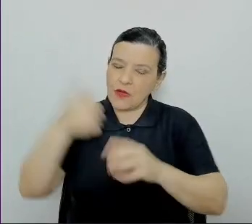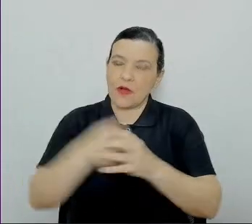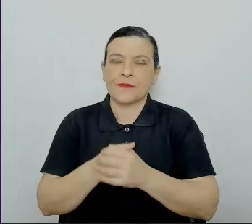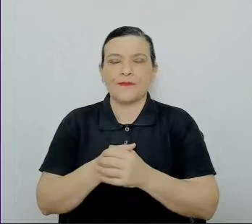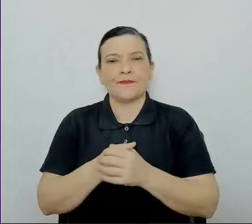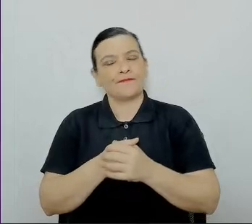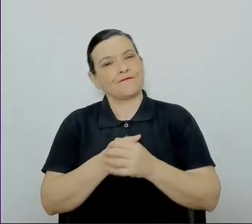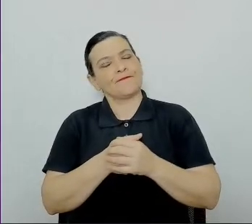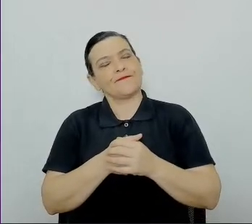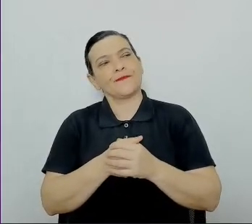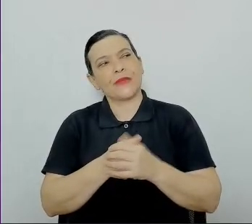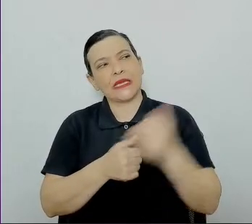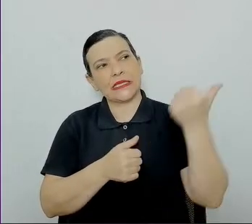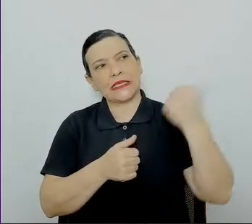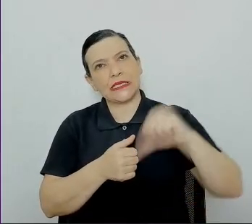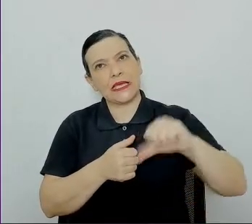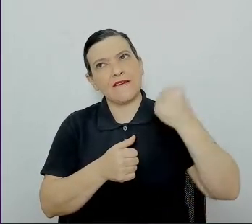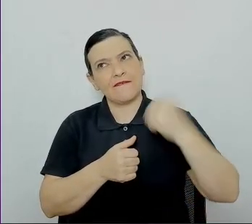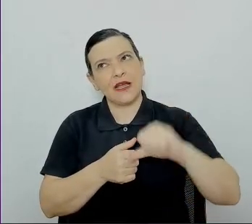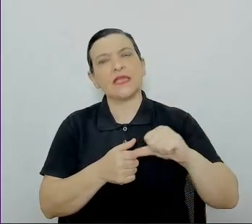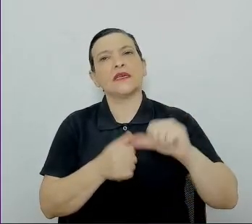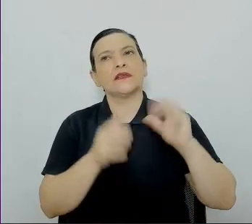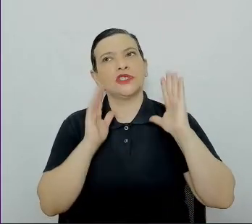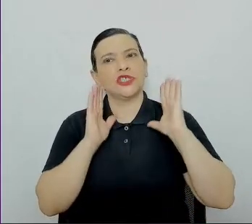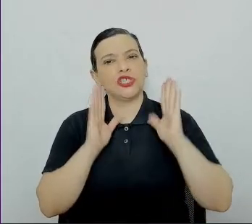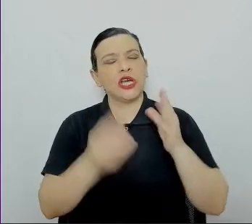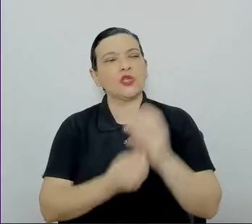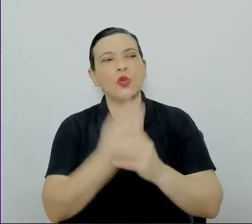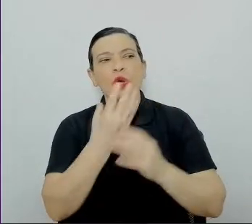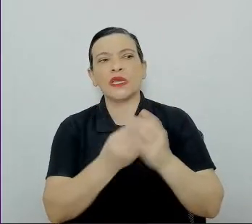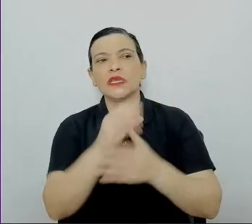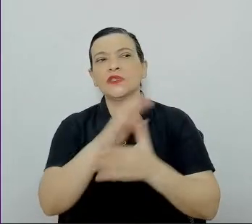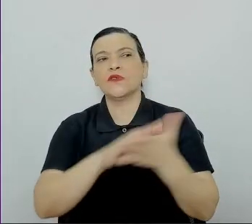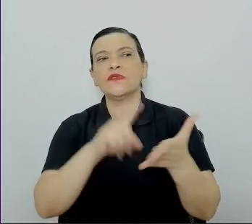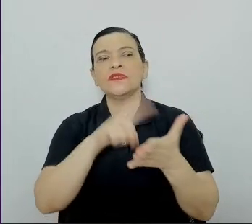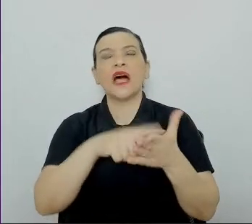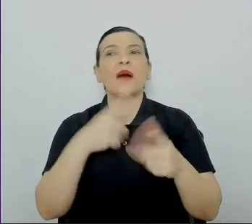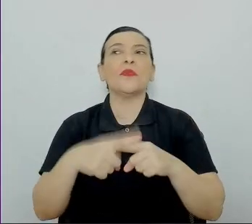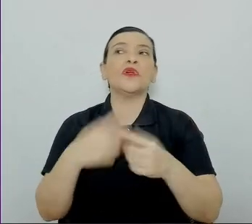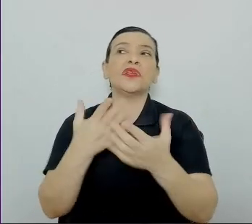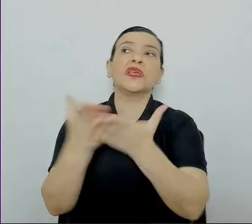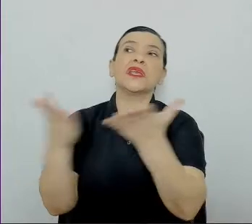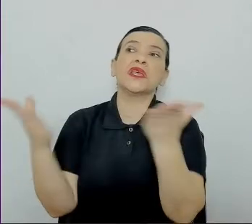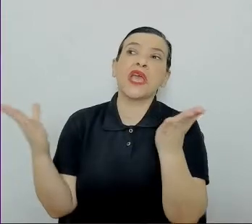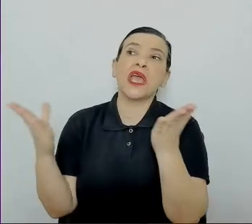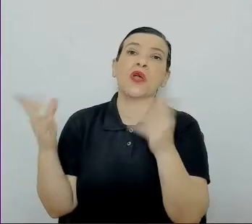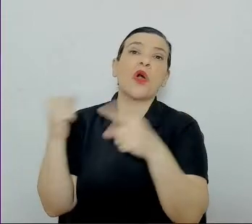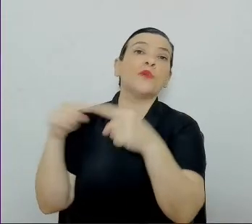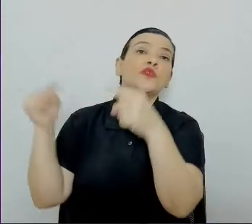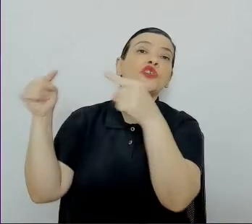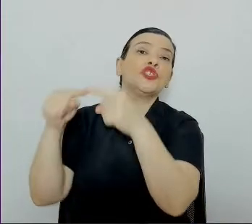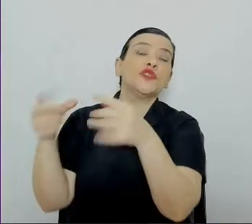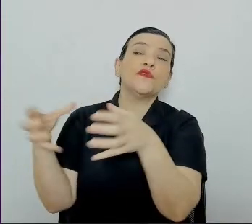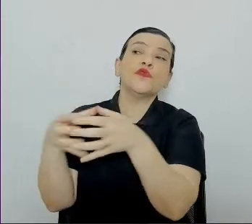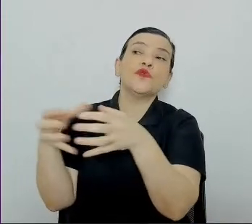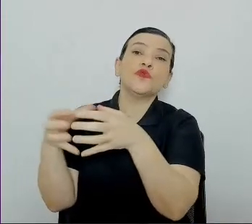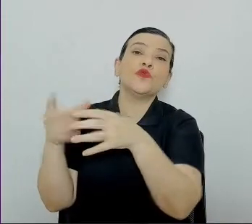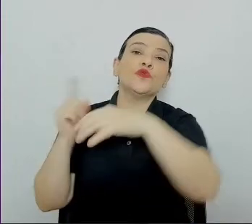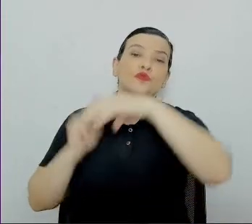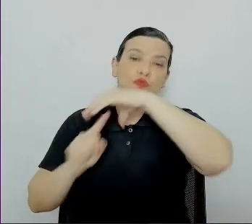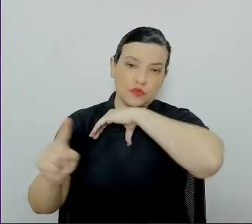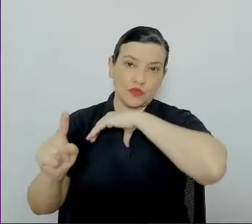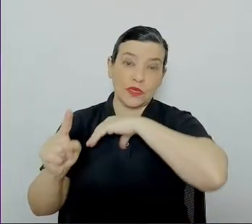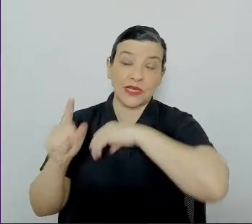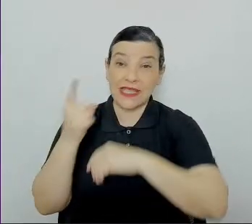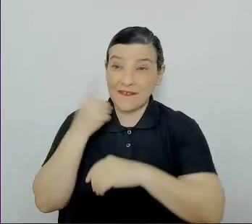você pensa, beleza, eu estou criando funcionalidades para quem? Qual o alvo de usuários que eu quero criar essa funcionalidade? Você pega esses usuários ativos, eles